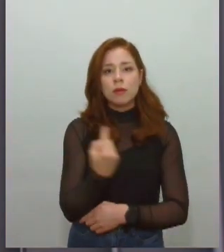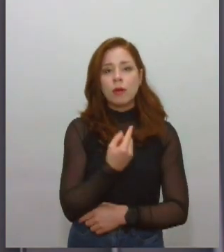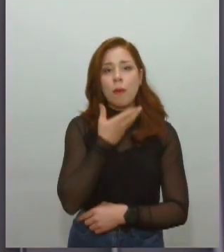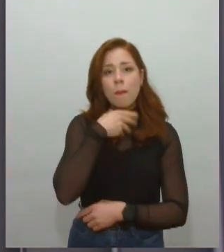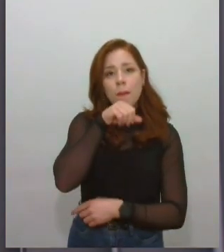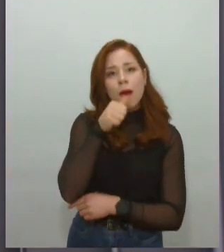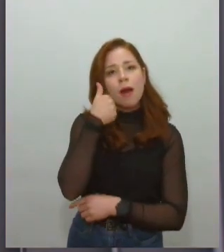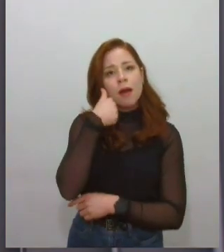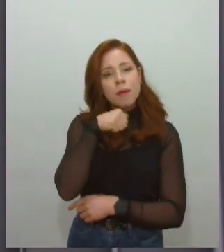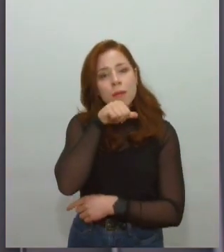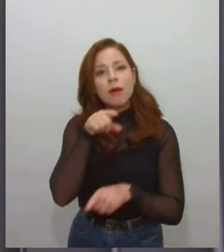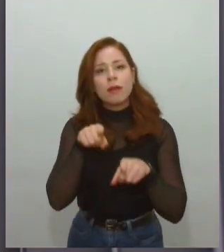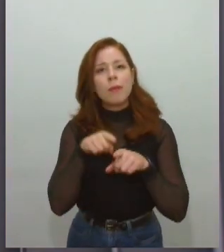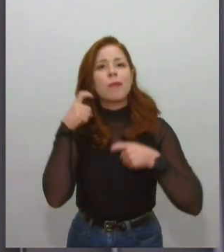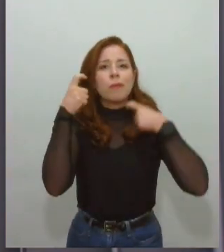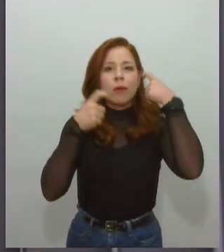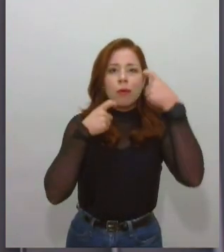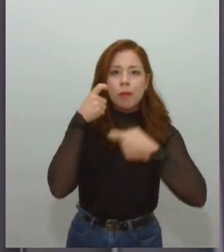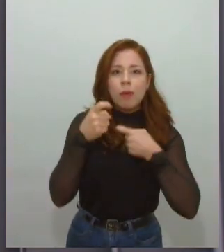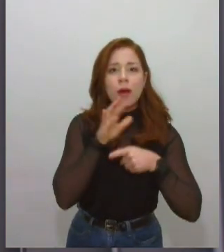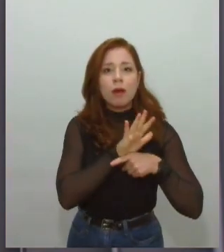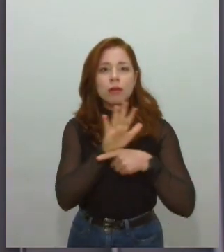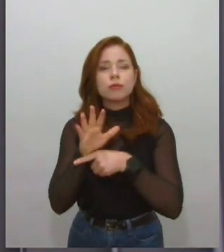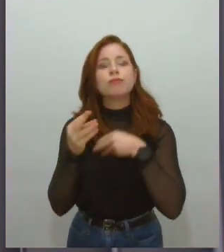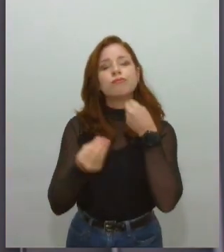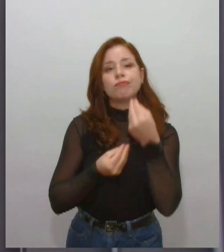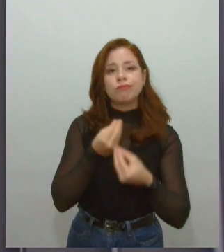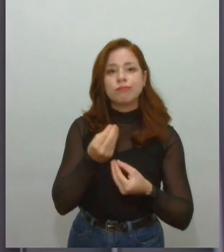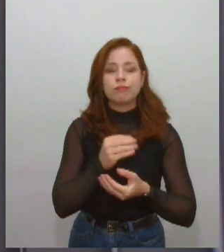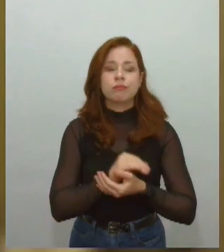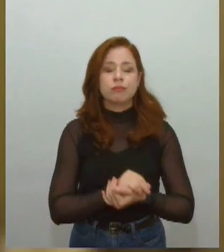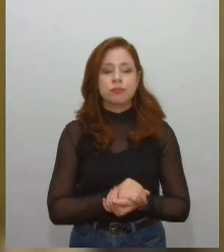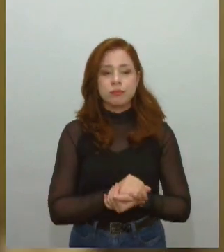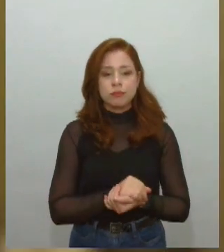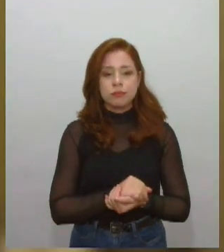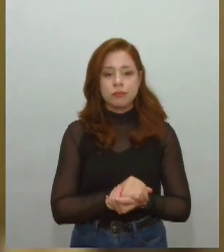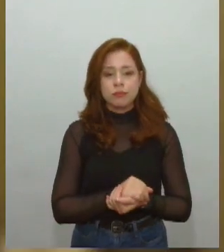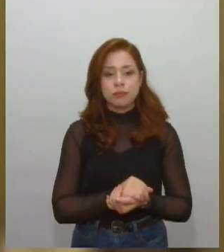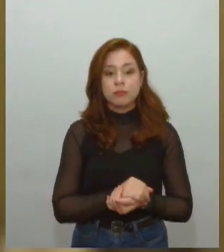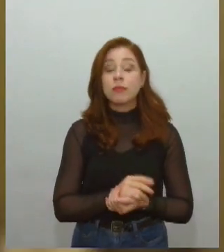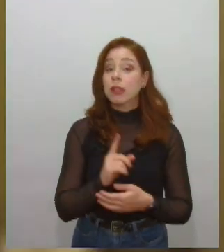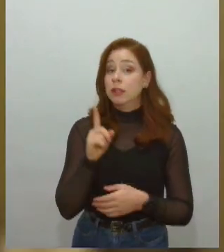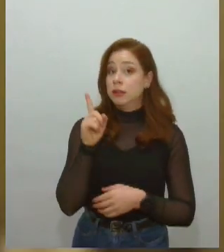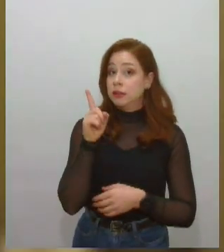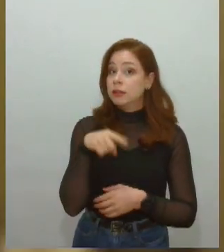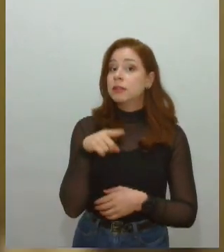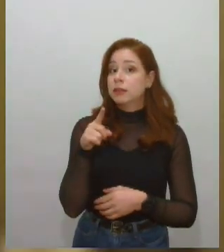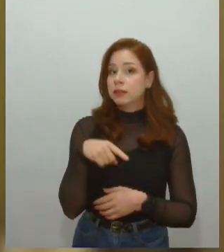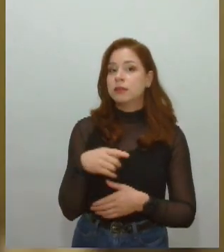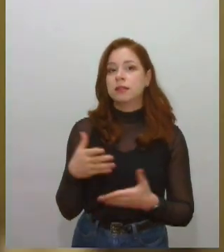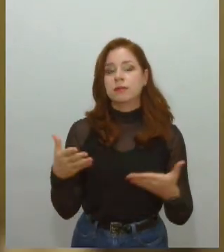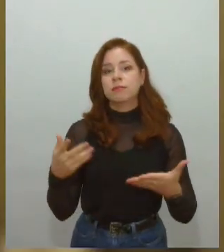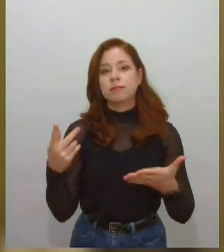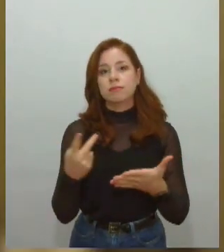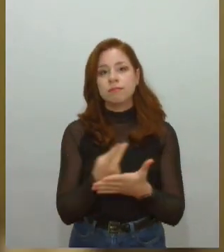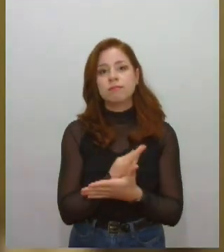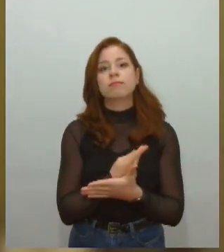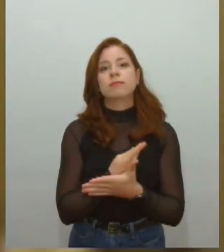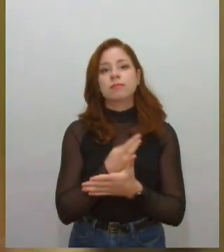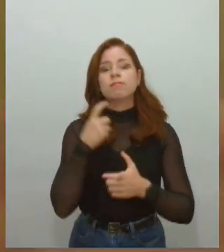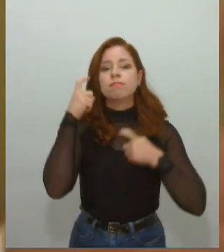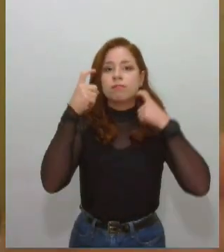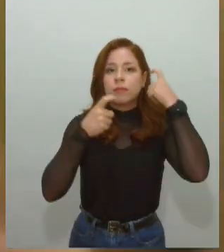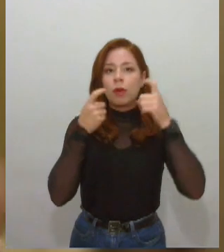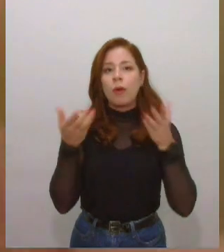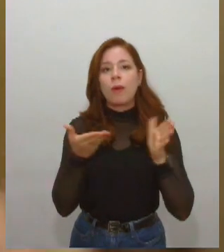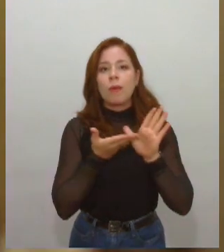estão ajudando nessa situação? Exato, é uma situação extremamente preocupante. Esse aumento já vem sendo visto